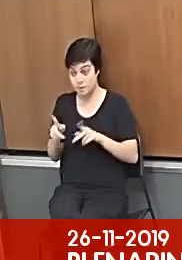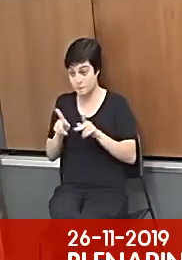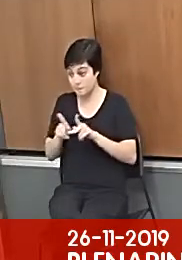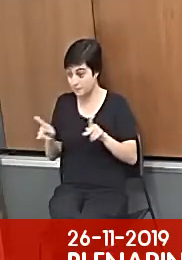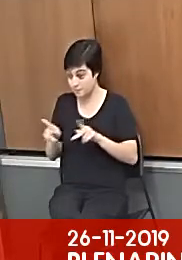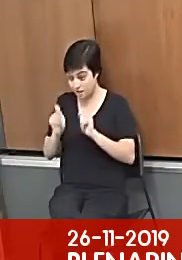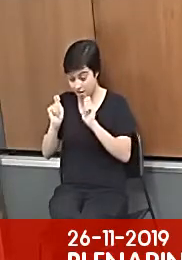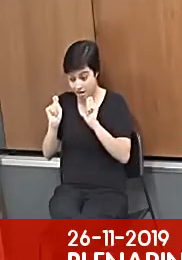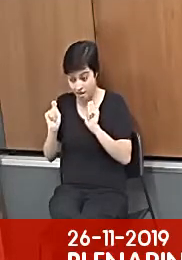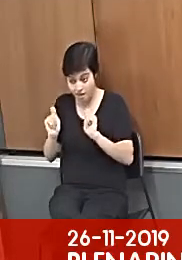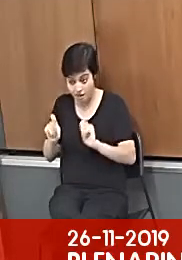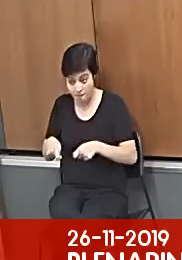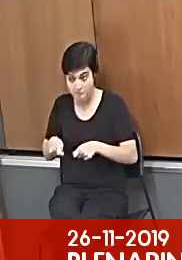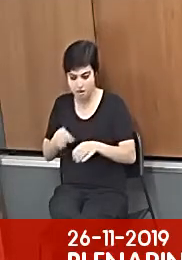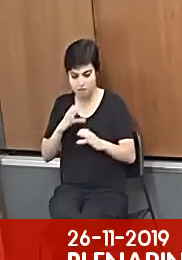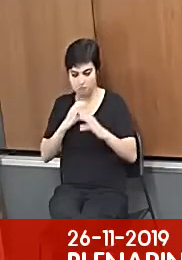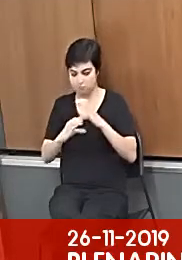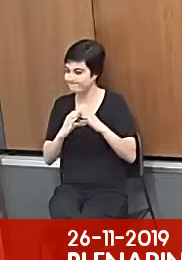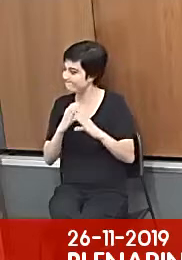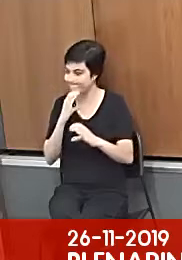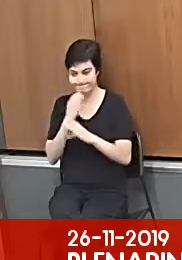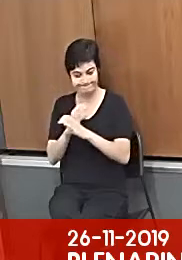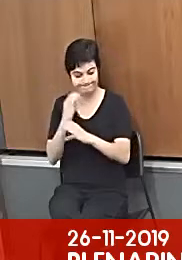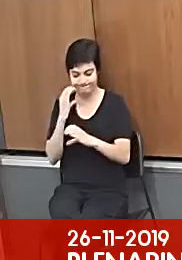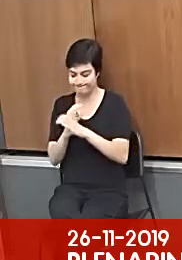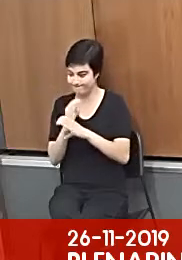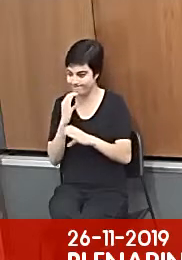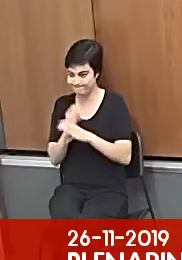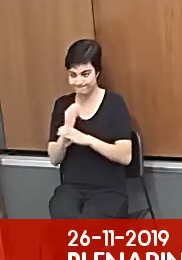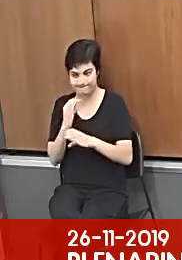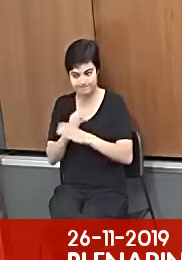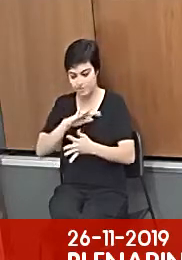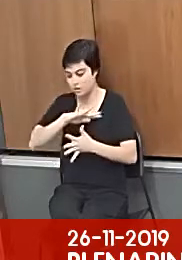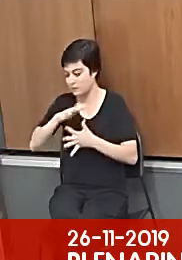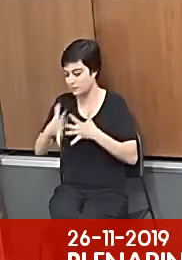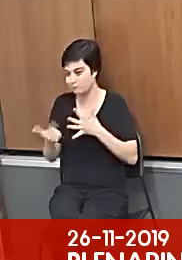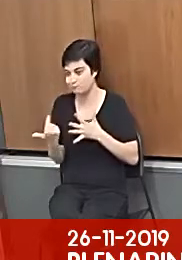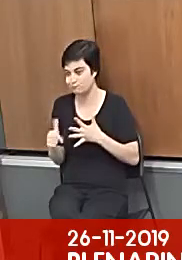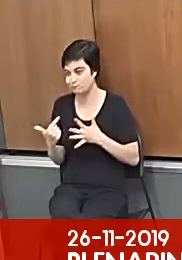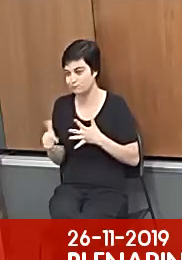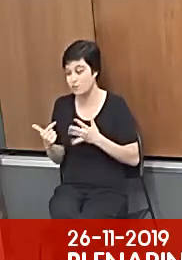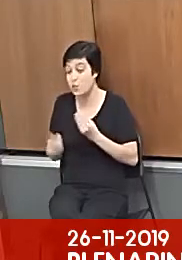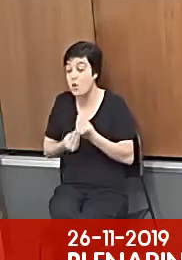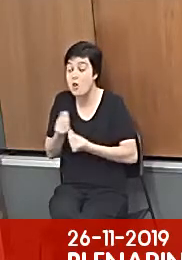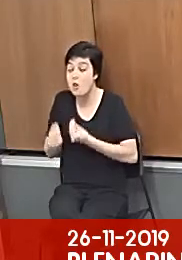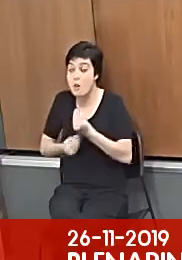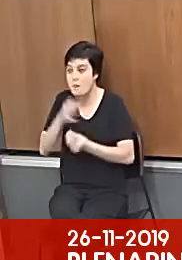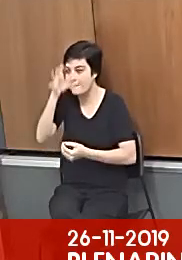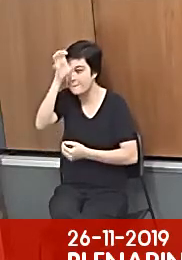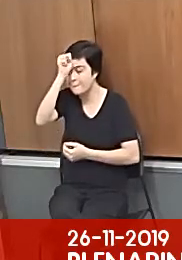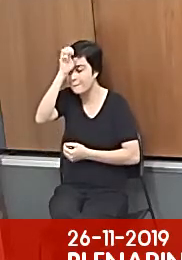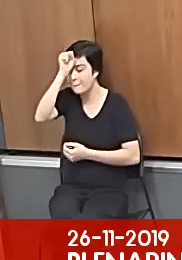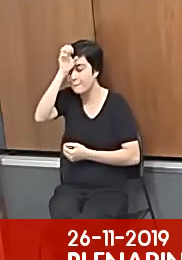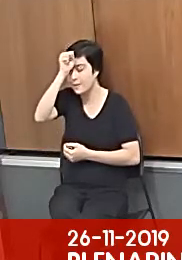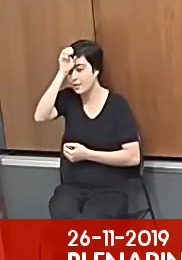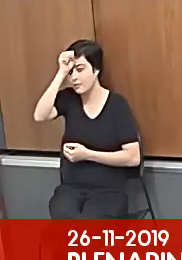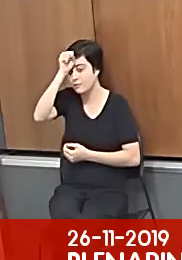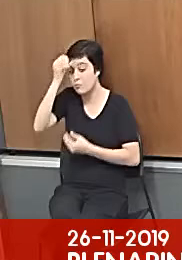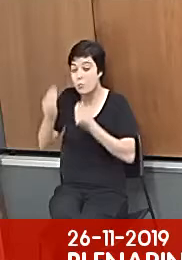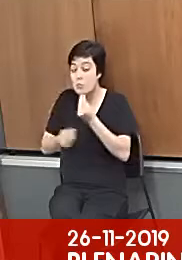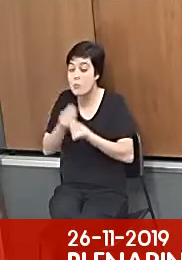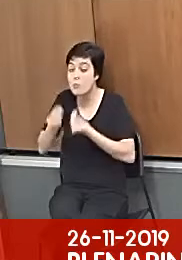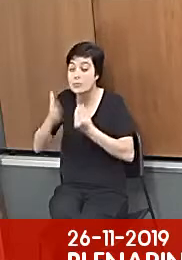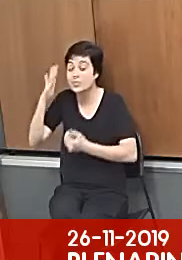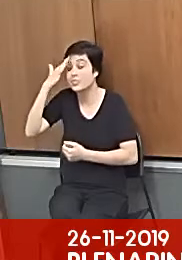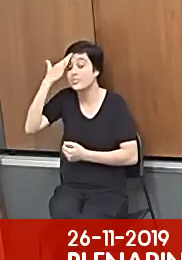não é capaz de comunicar com ele na língua de Libras. Como que ele vai ter um aprendizado? Como que ele vai